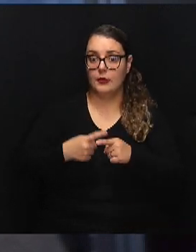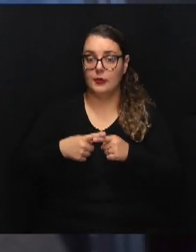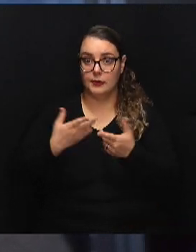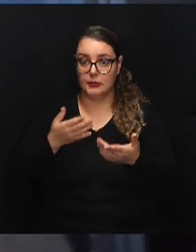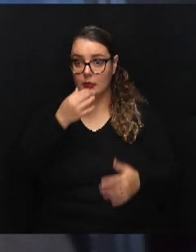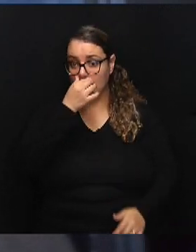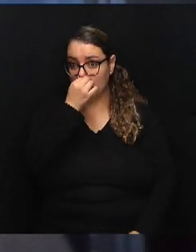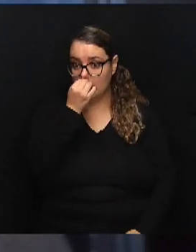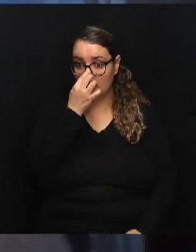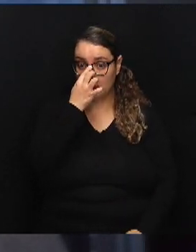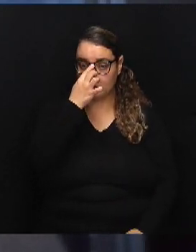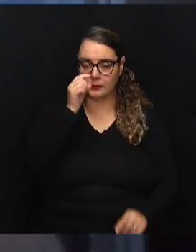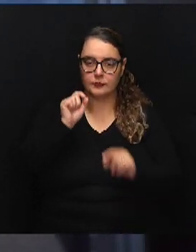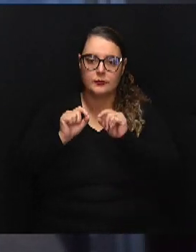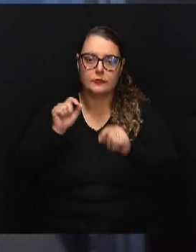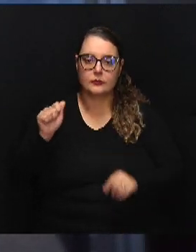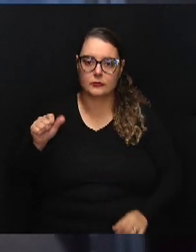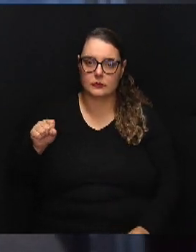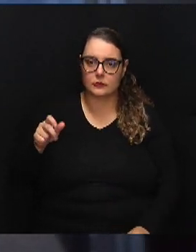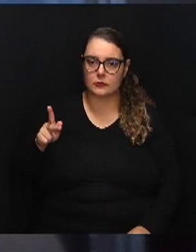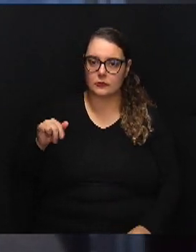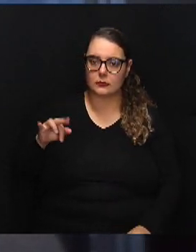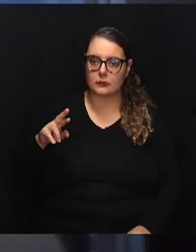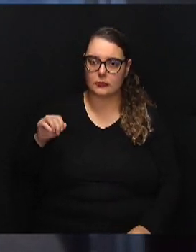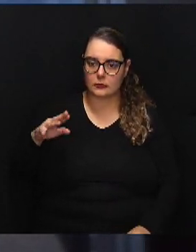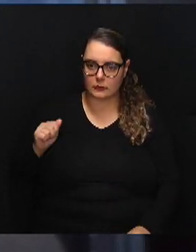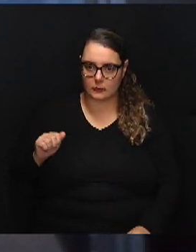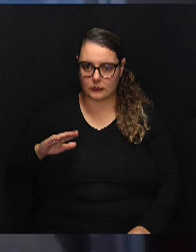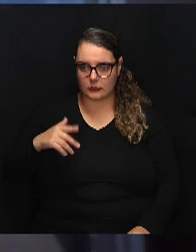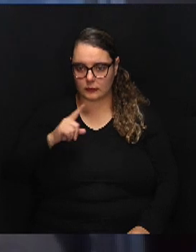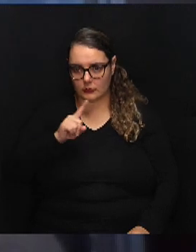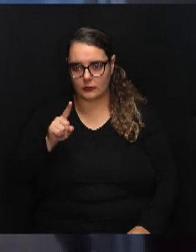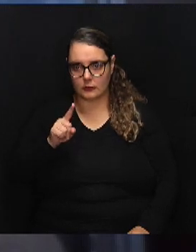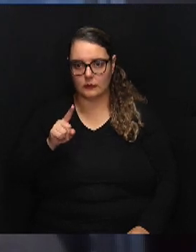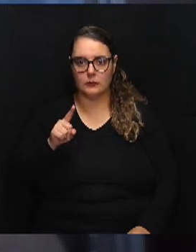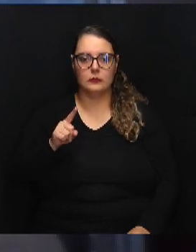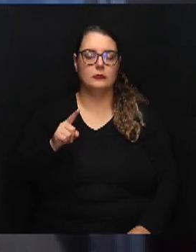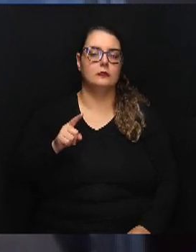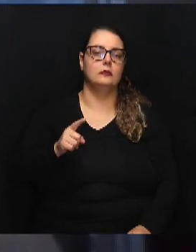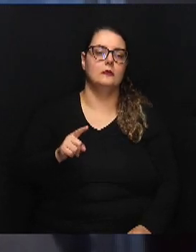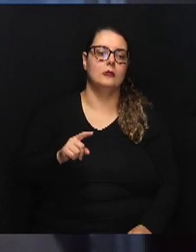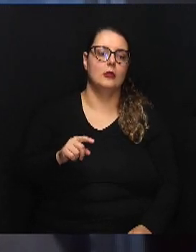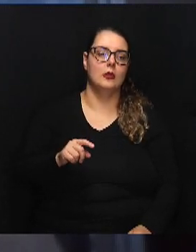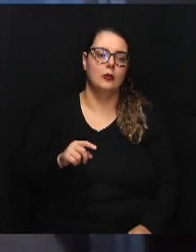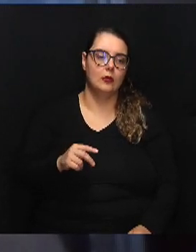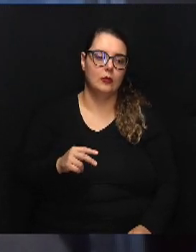o que essa aspirina faz, né? Quando não contraindicada?